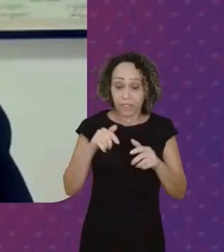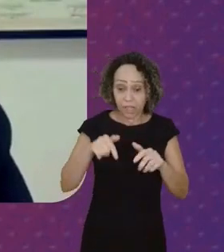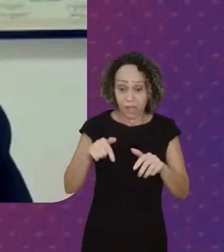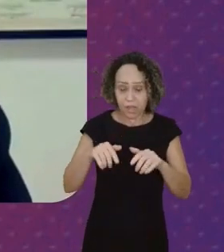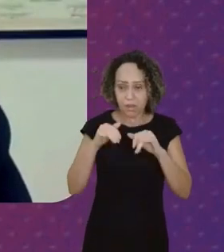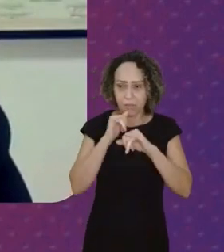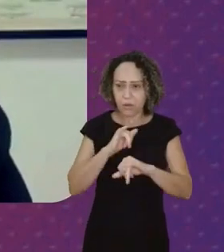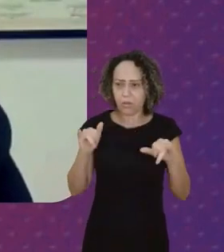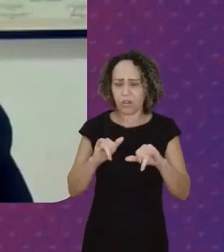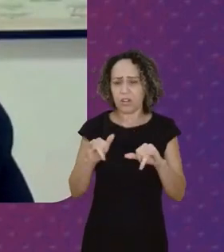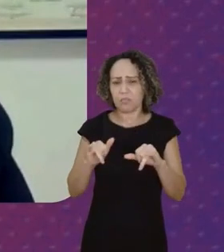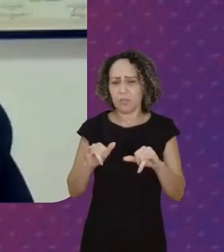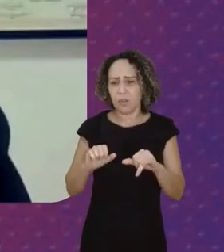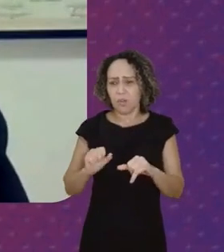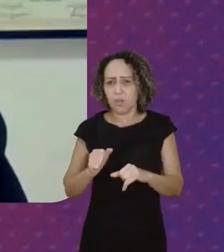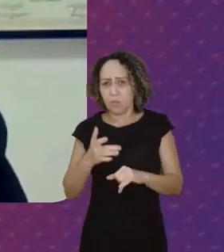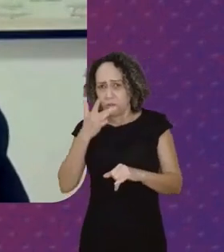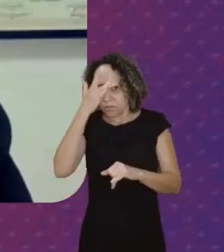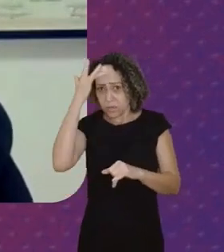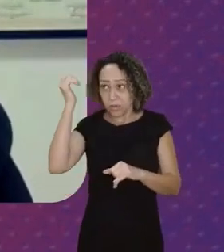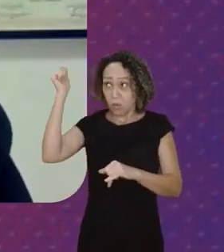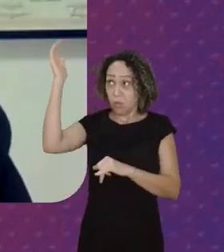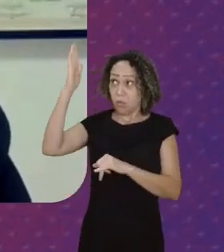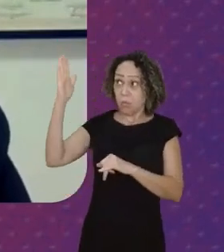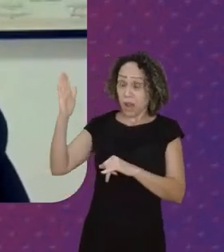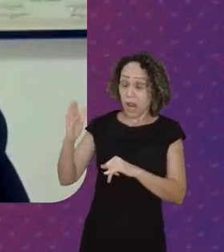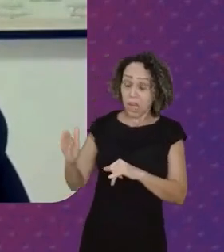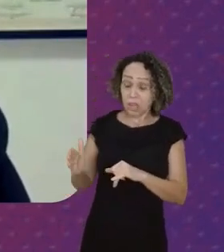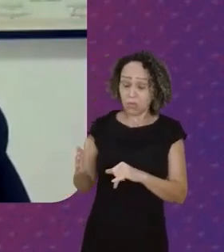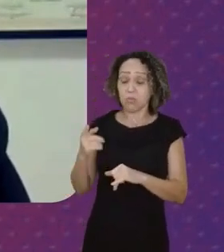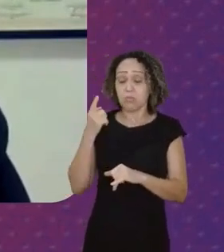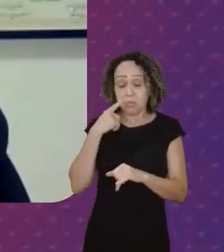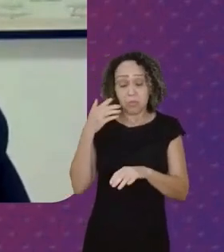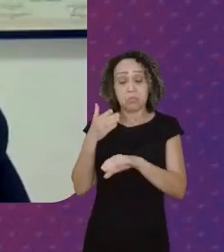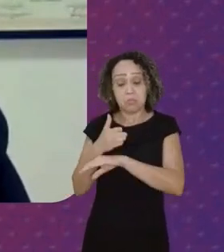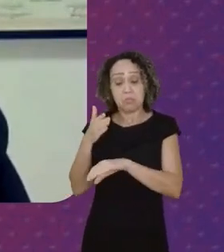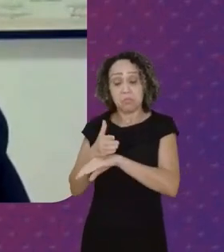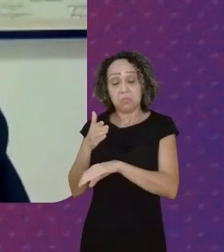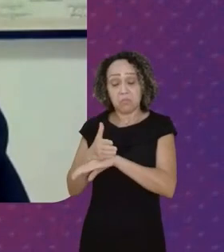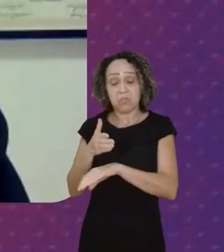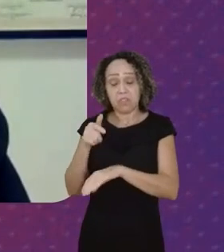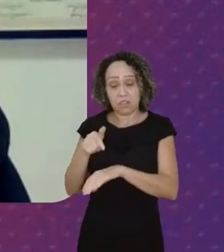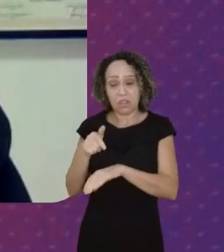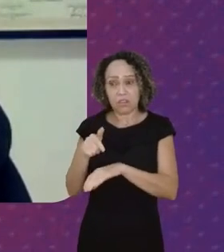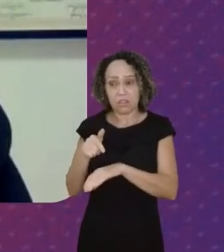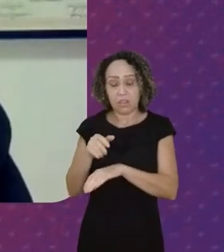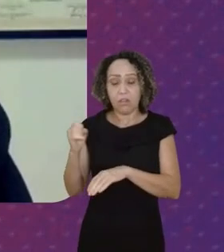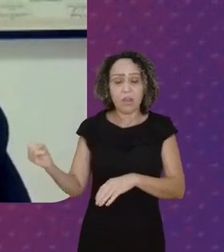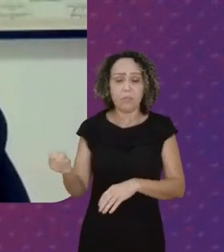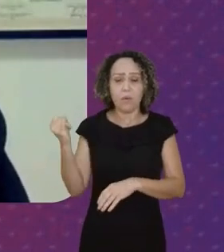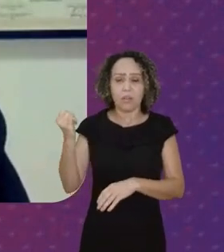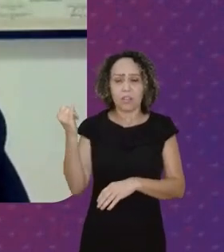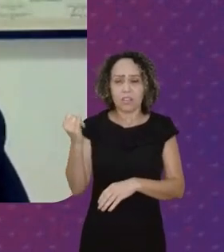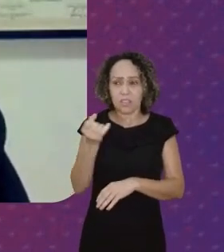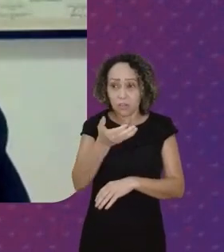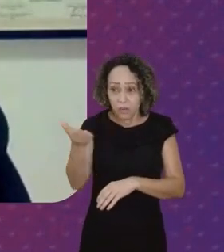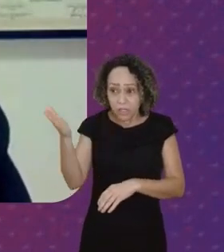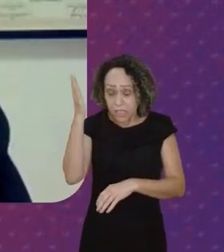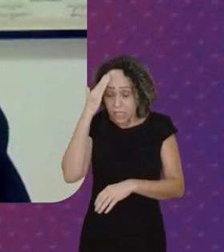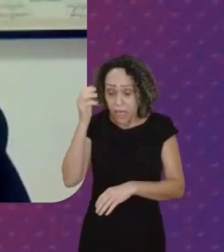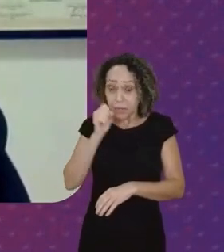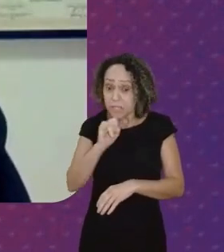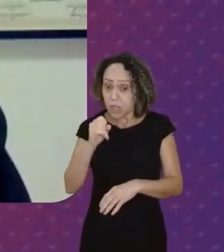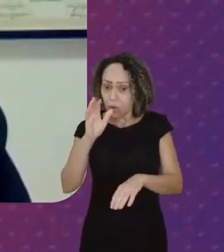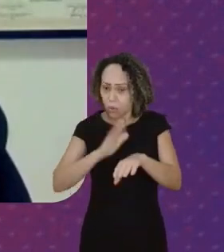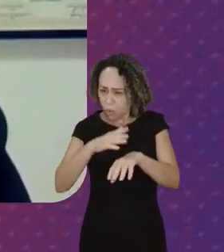né? O país inteiro tem acesso a esse programa, então é importante que vocês saibam que se o seu